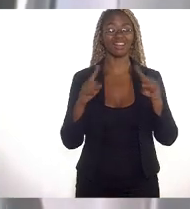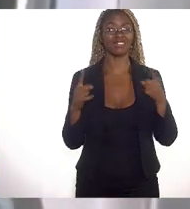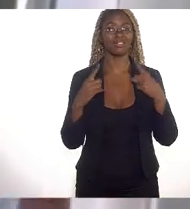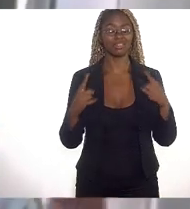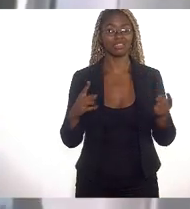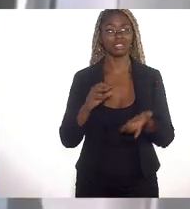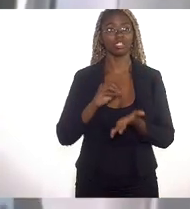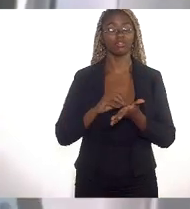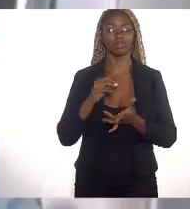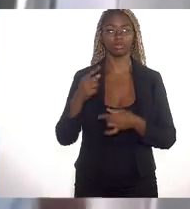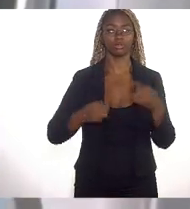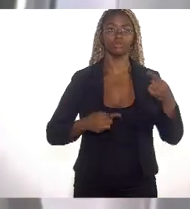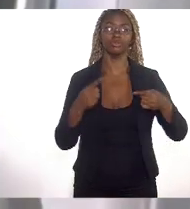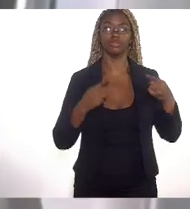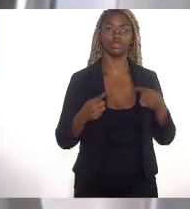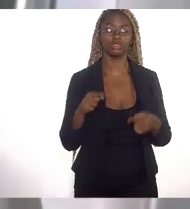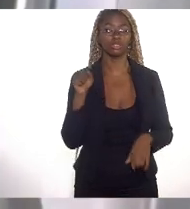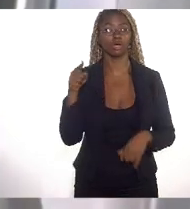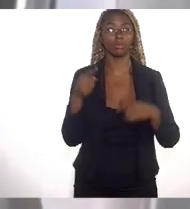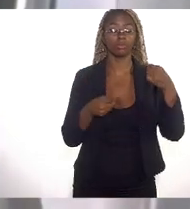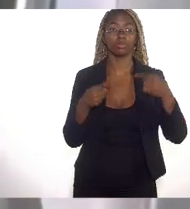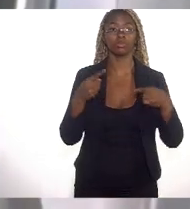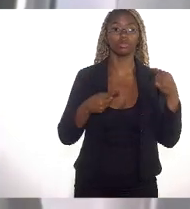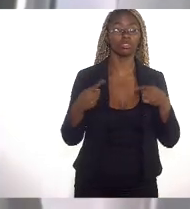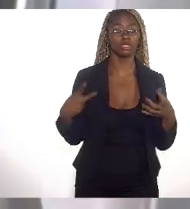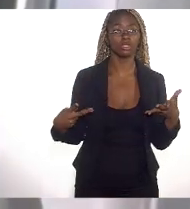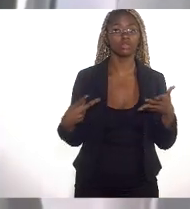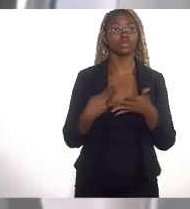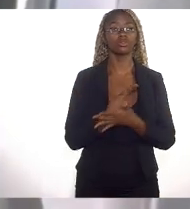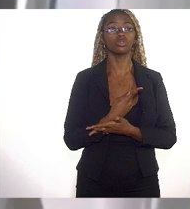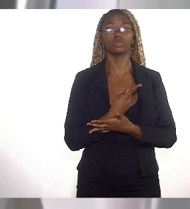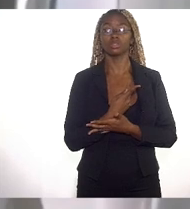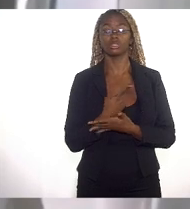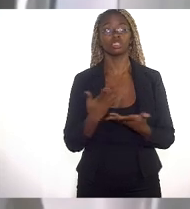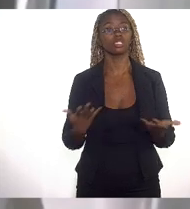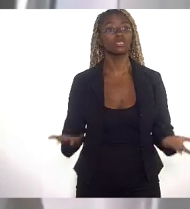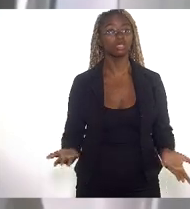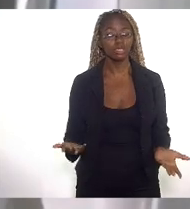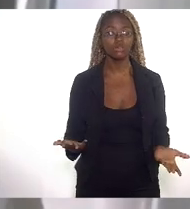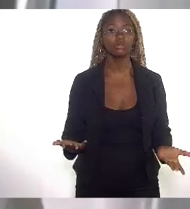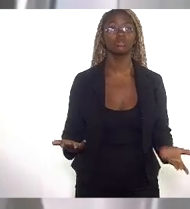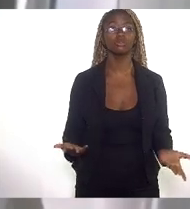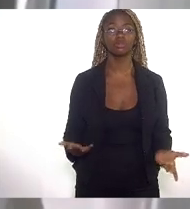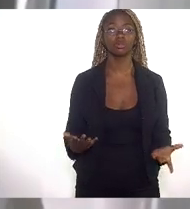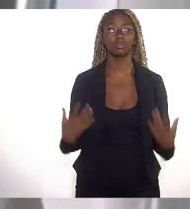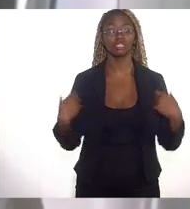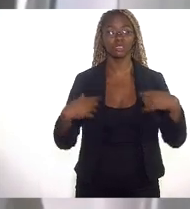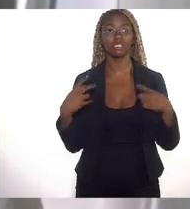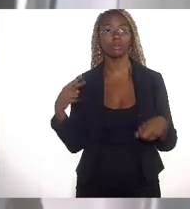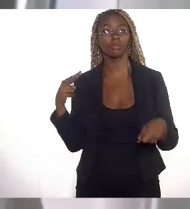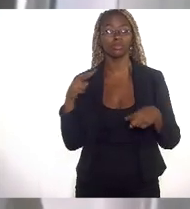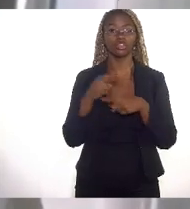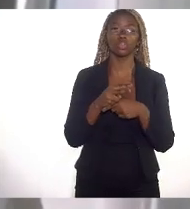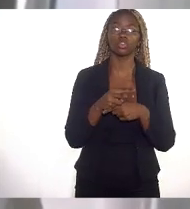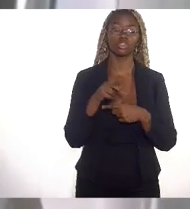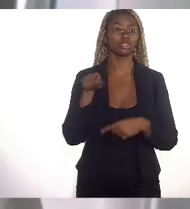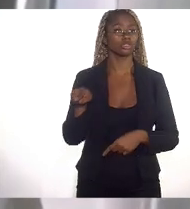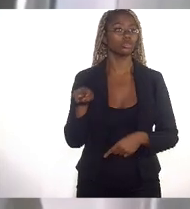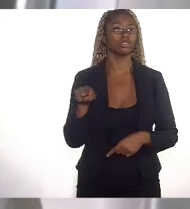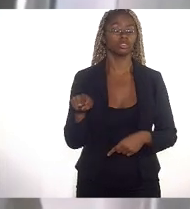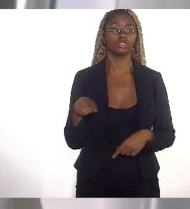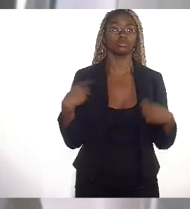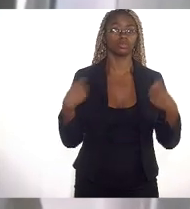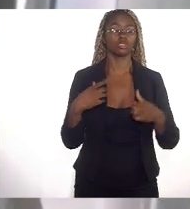melhor, isso é a crítica a uma política que acontece às avessas. Em vez de proteger, é violar.